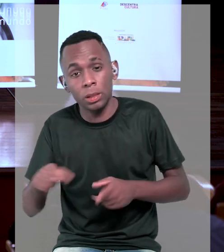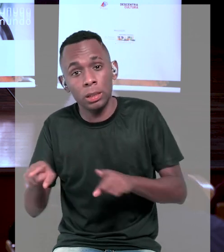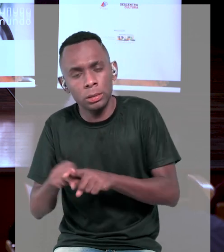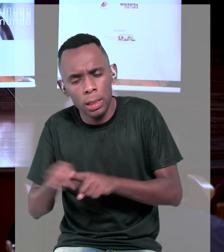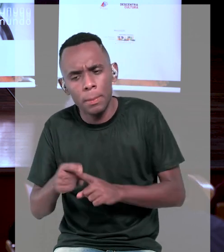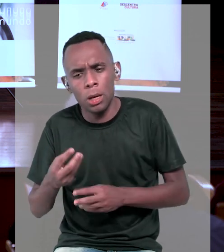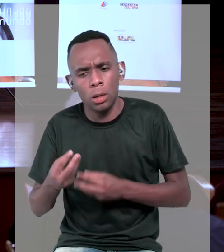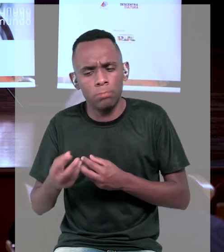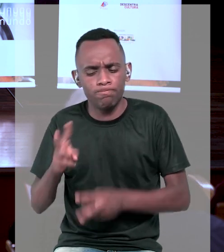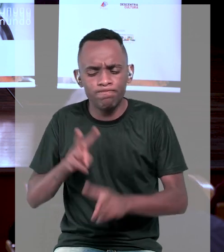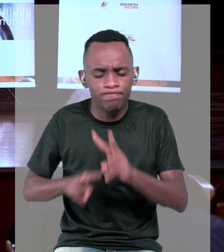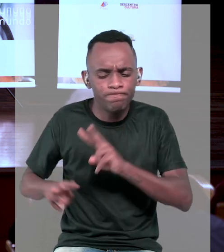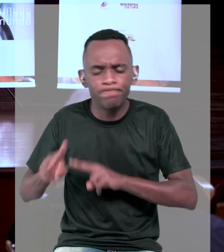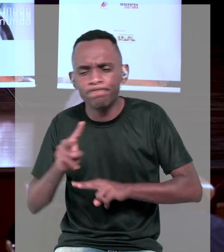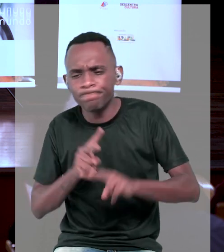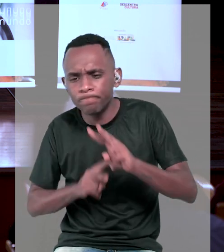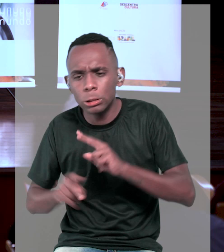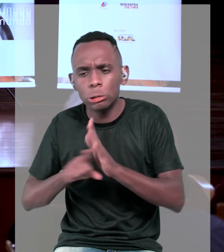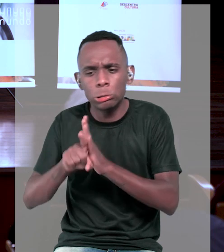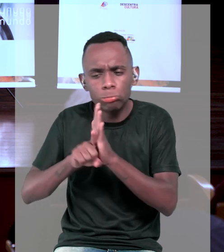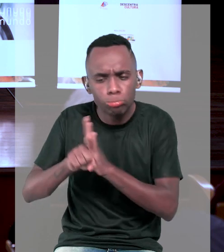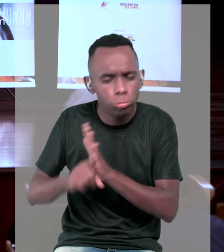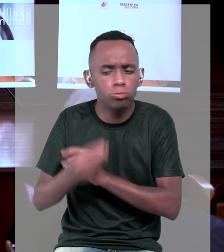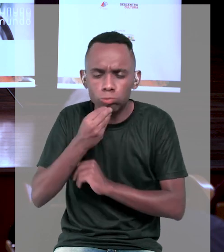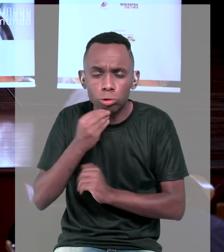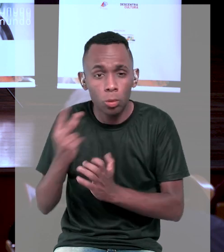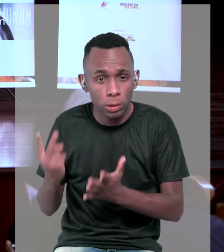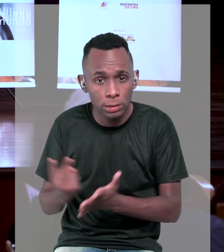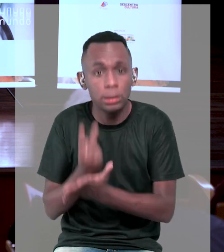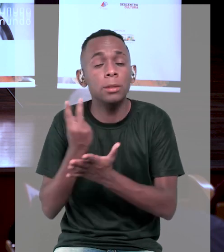análise de probabilidades,